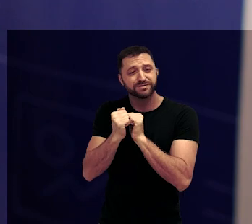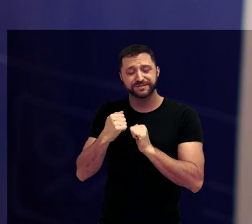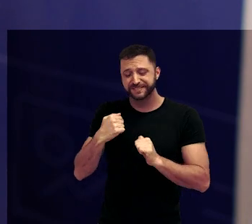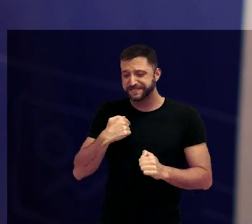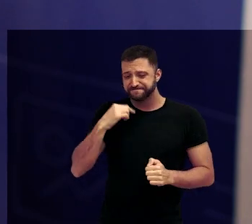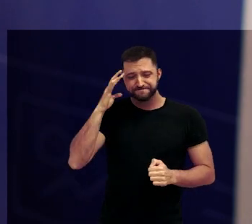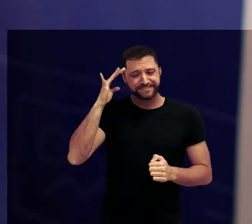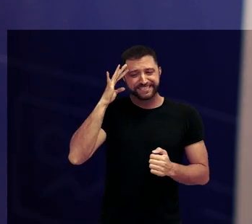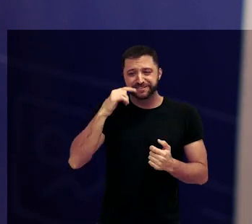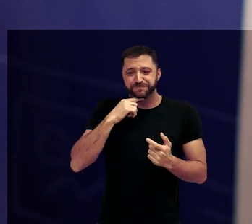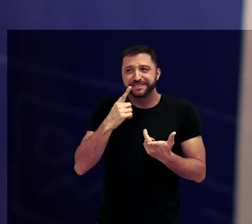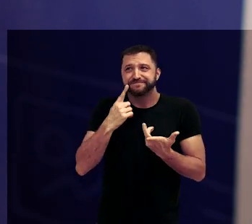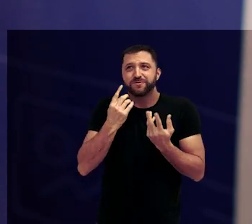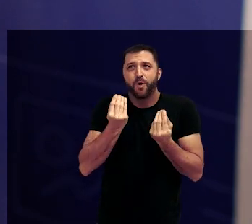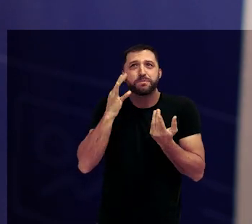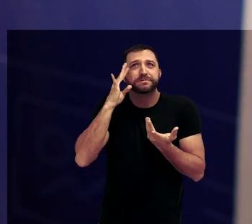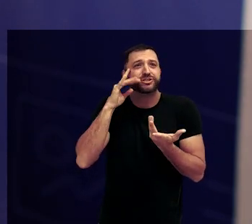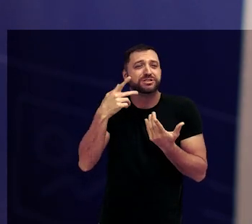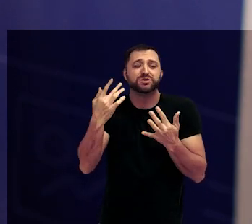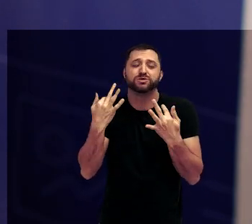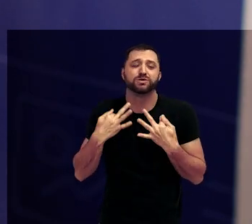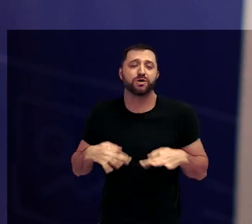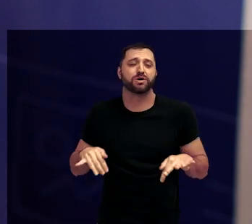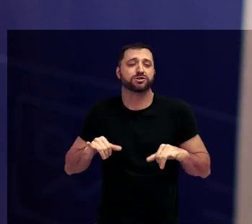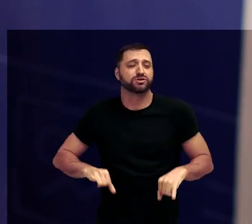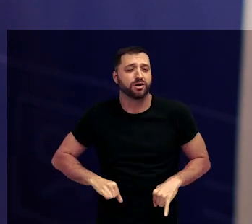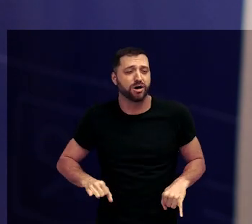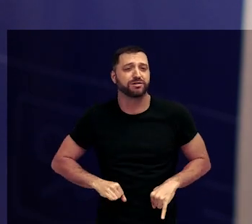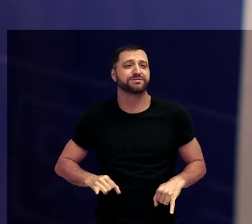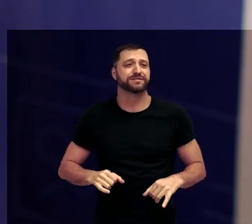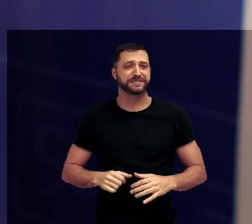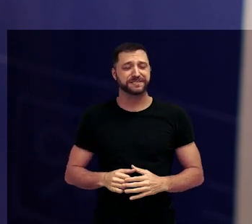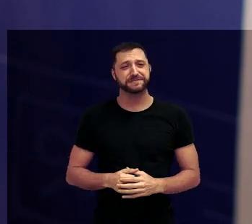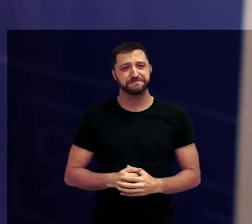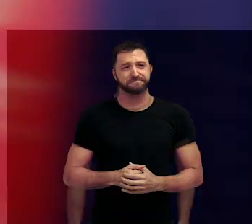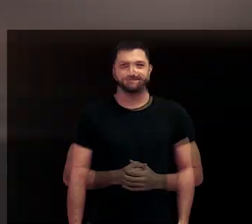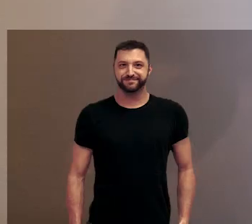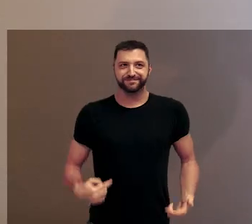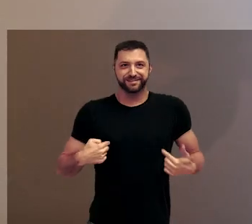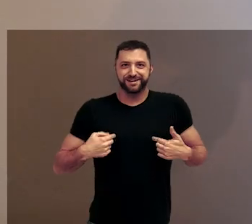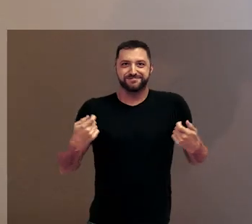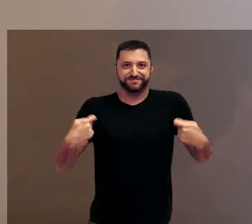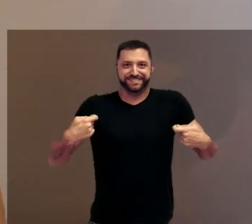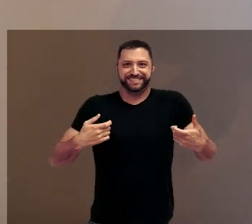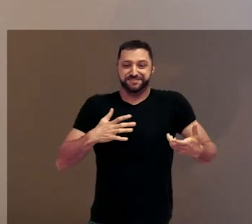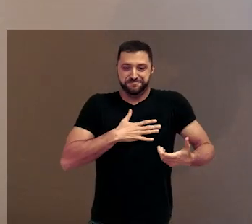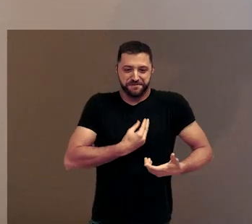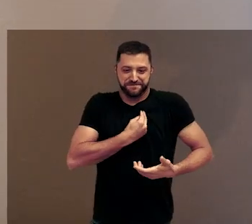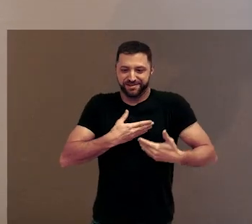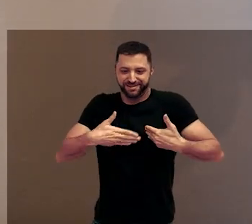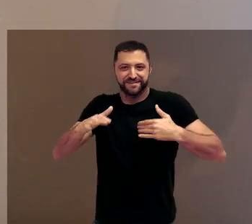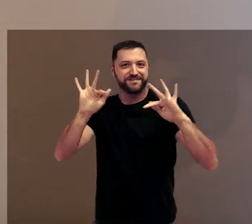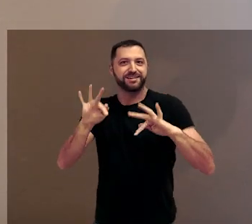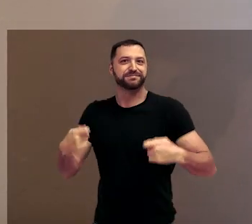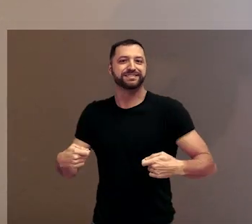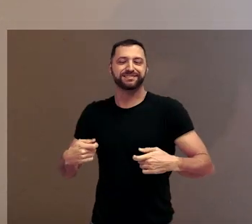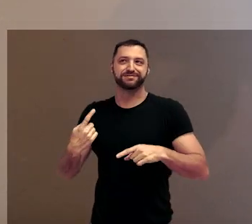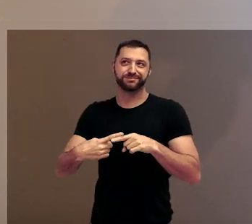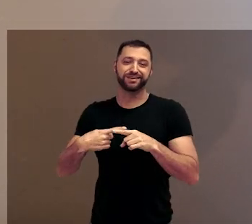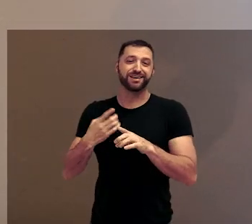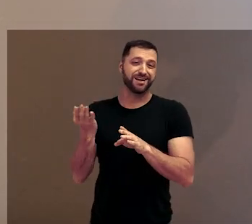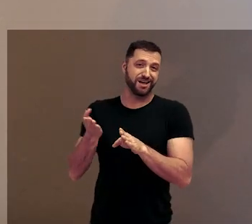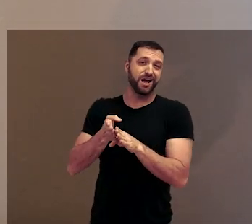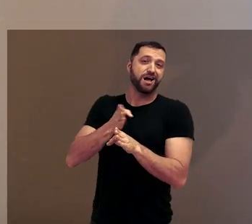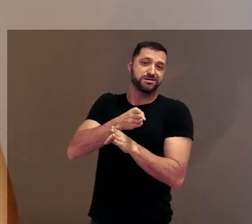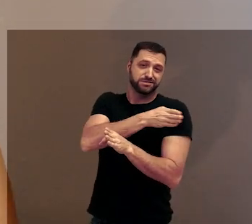mulheres e eu imagino que nem imagino a dor delas. E como eu também mereço um final feliz